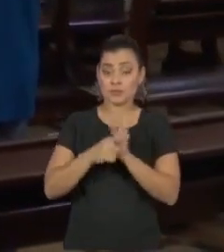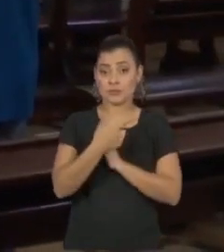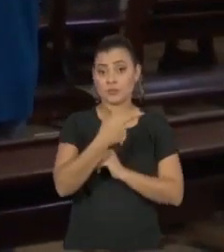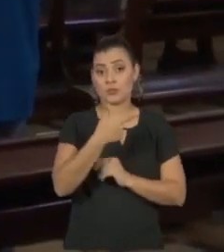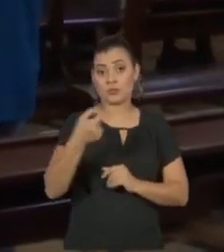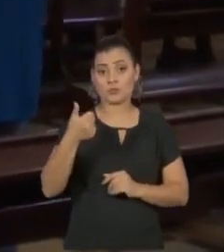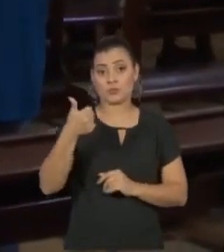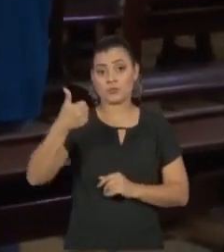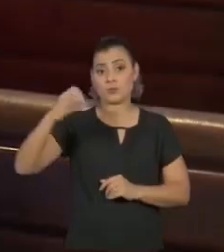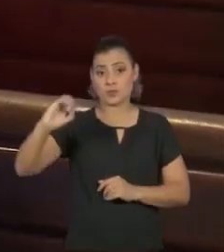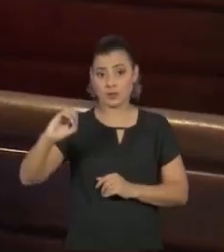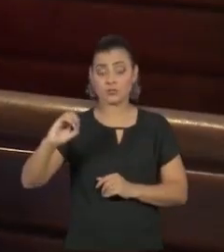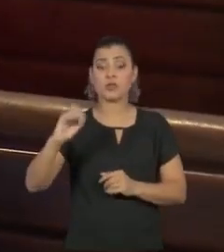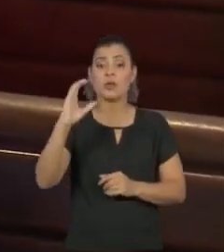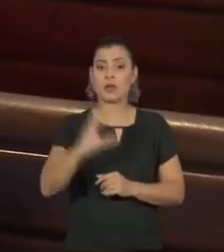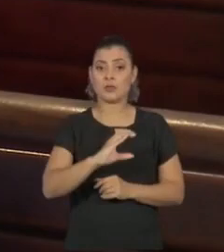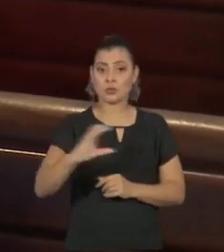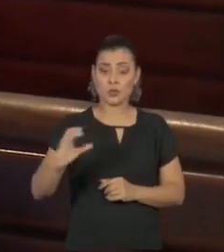os católicos representavam